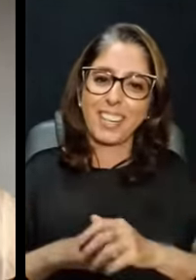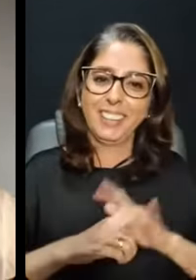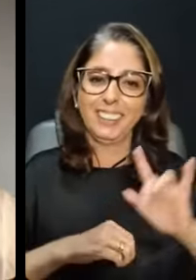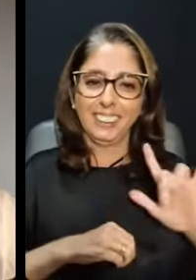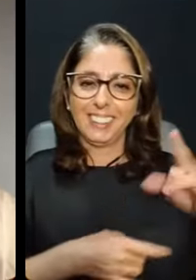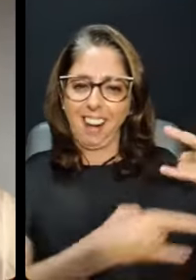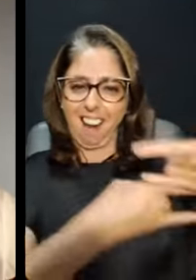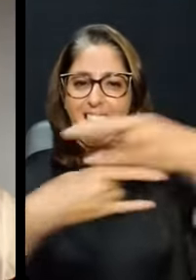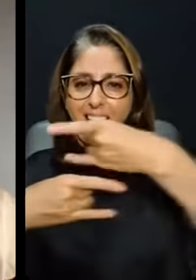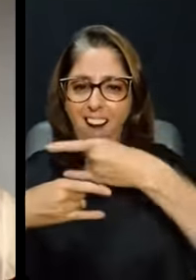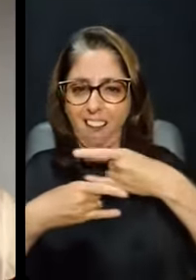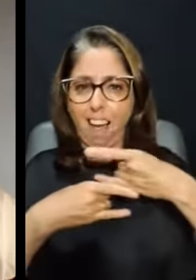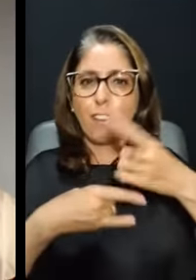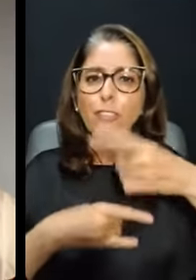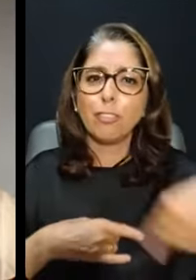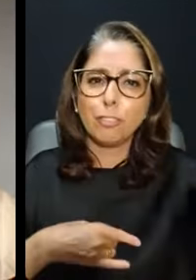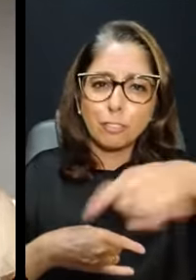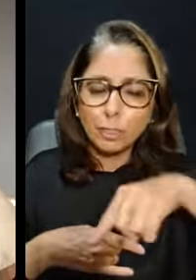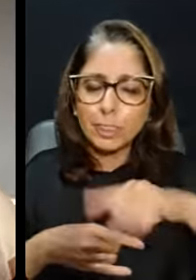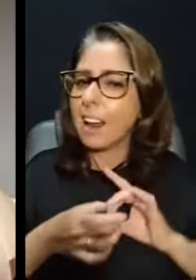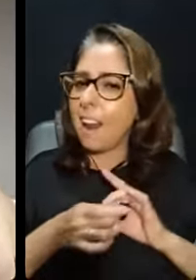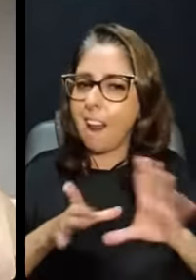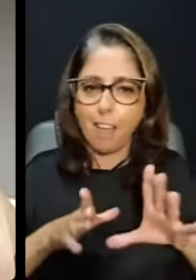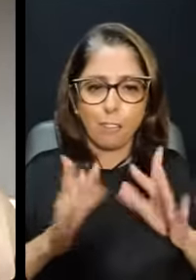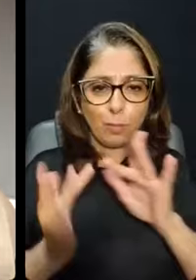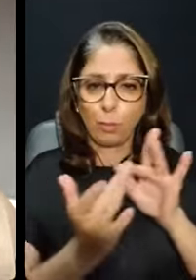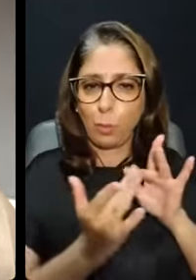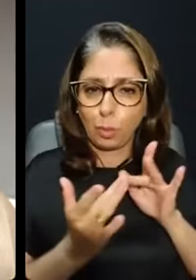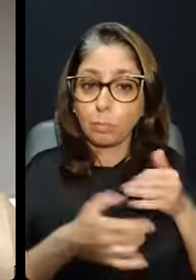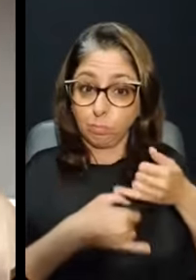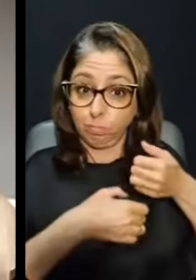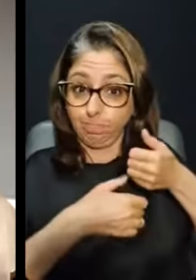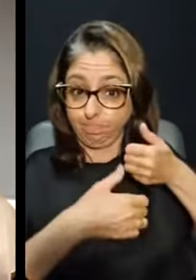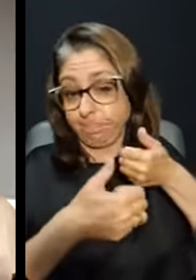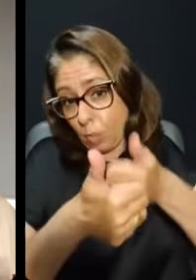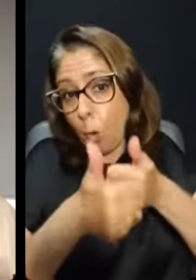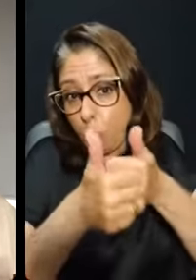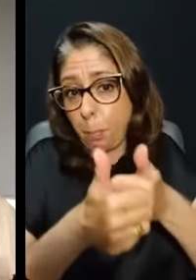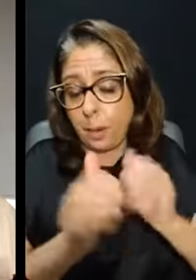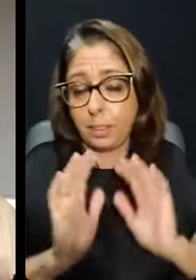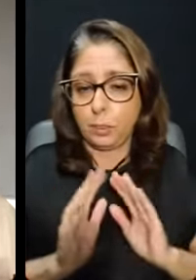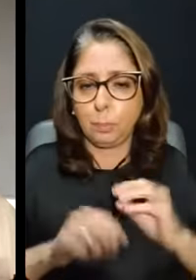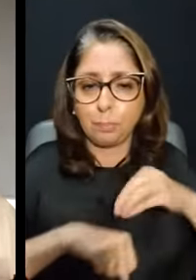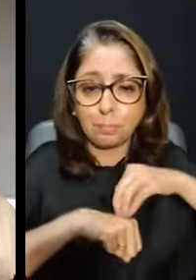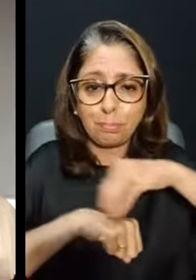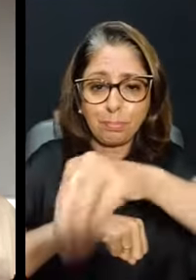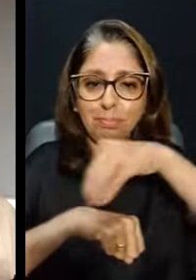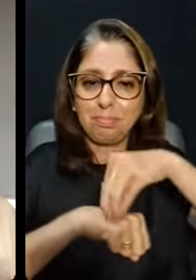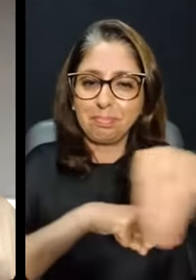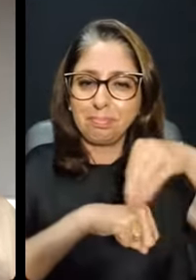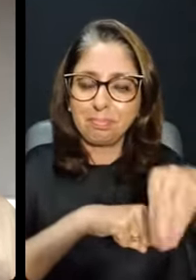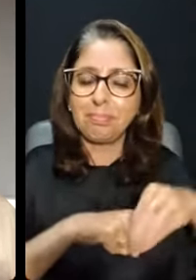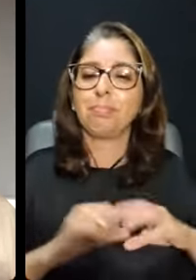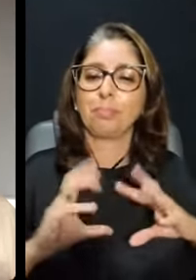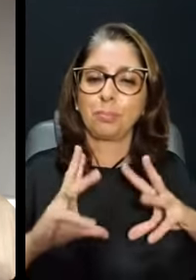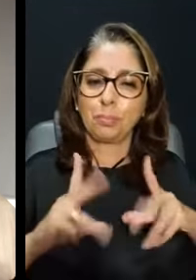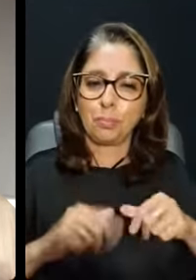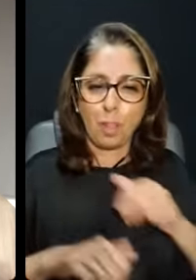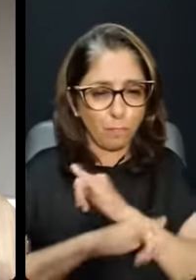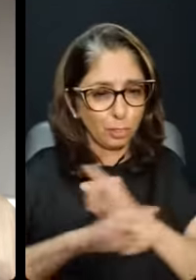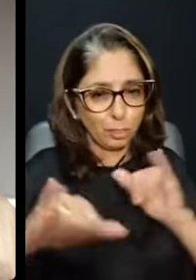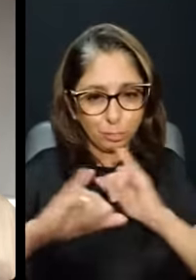passaram por aqui. Vai ficar disponível essa nossa live. Então espalhem aí para o universo, para que mais pessoas conheçam o trabalho da